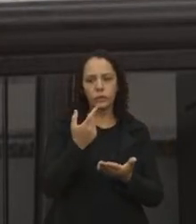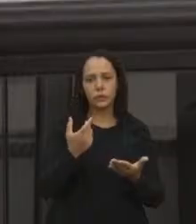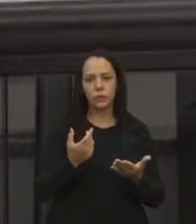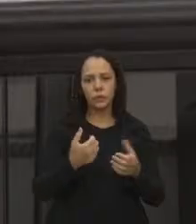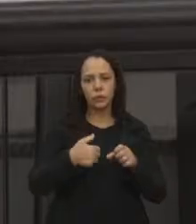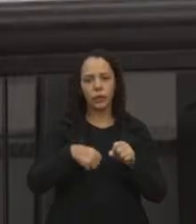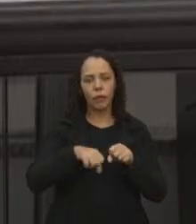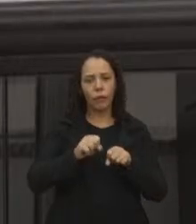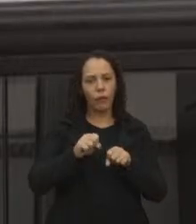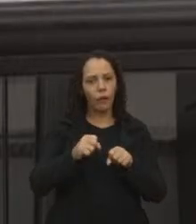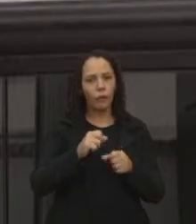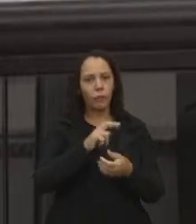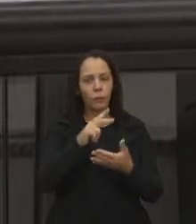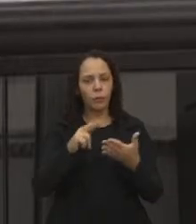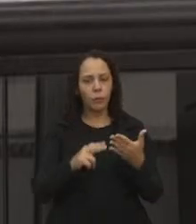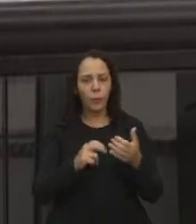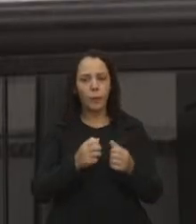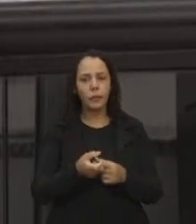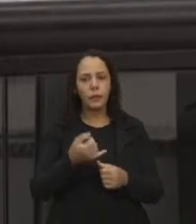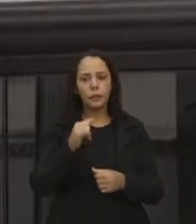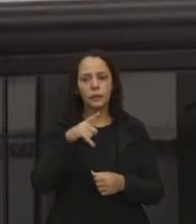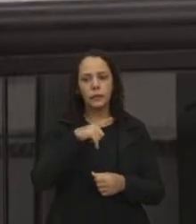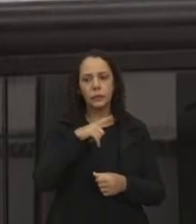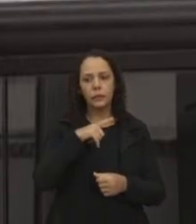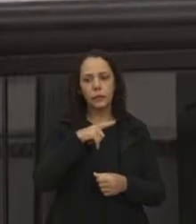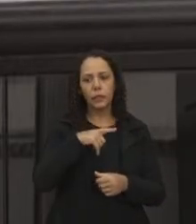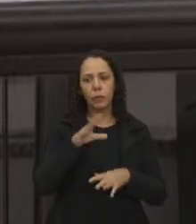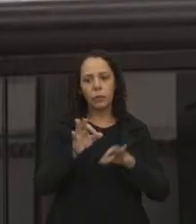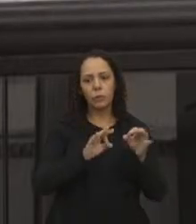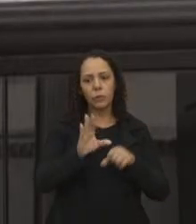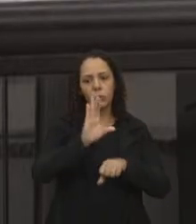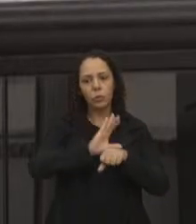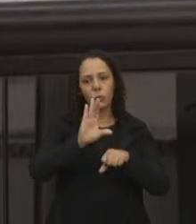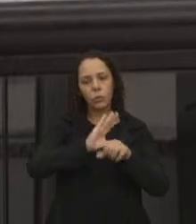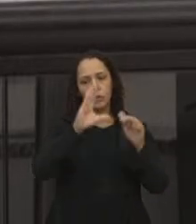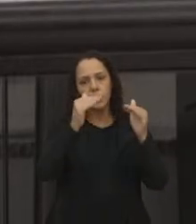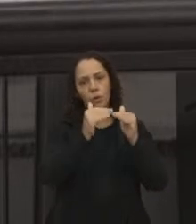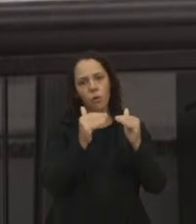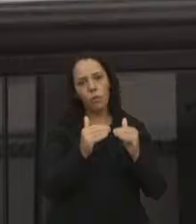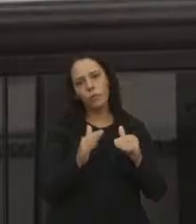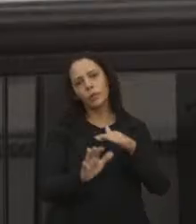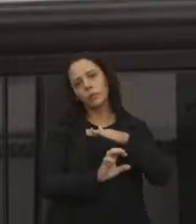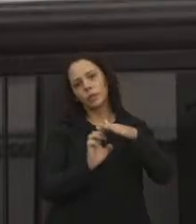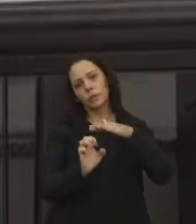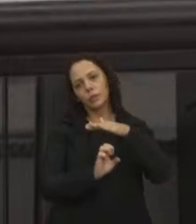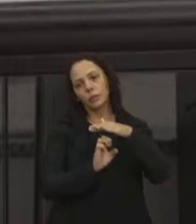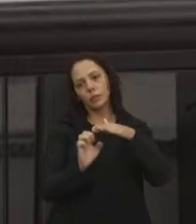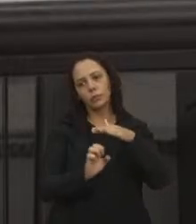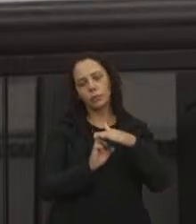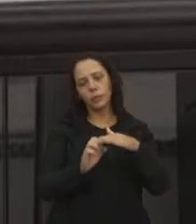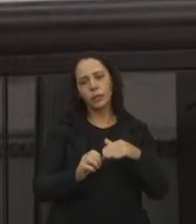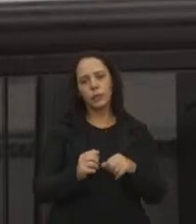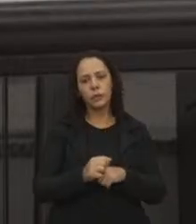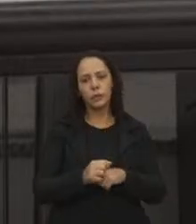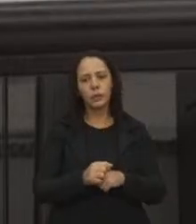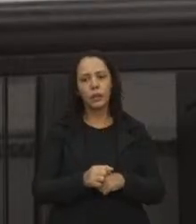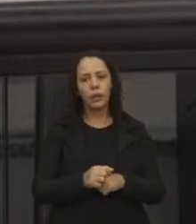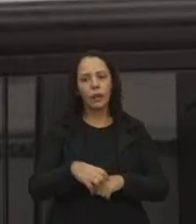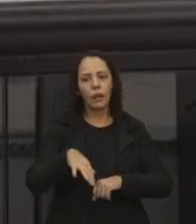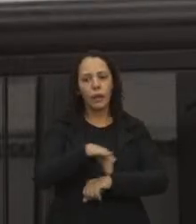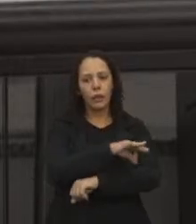e do porquê, ou se há um planejamento de ofertar esse tipo de curso, né? Até, sei lá,